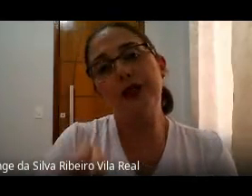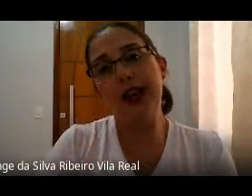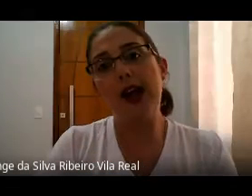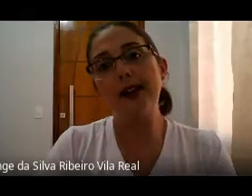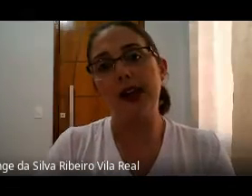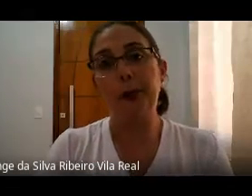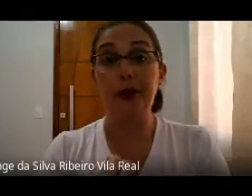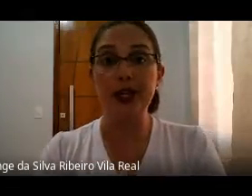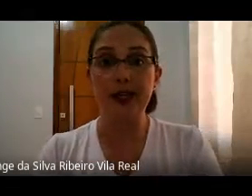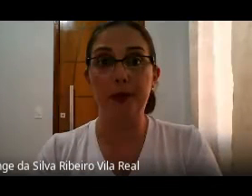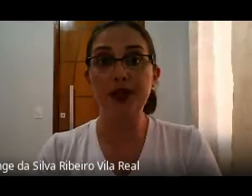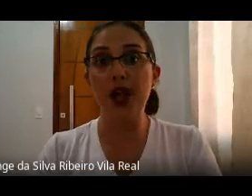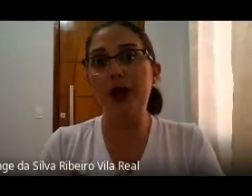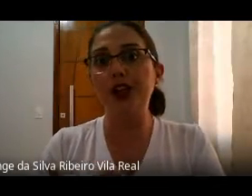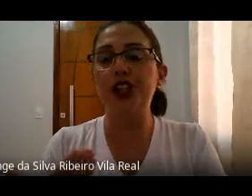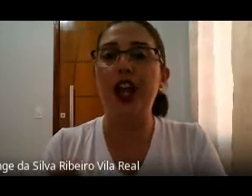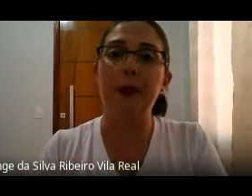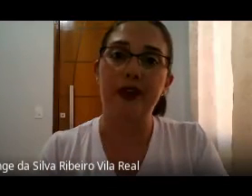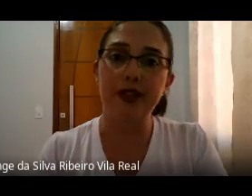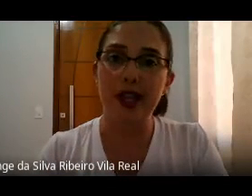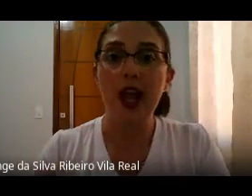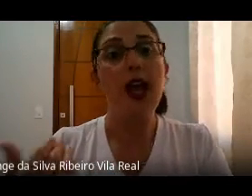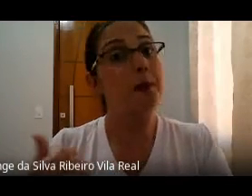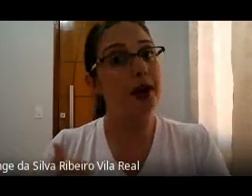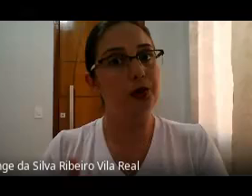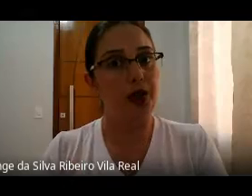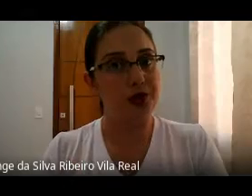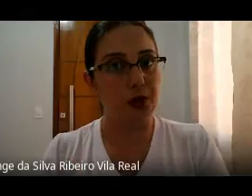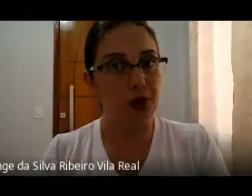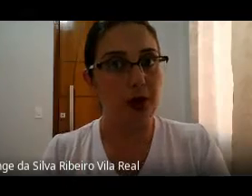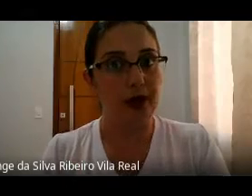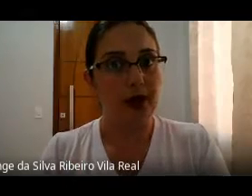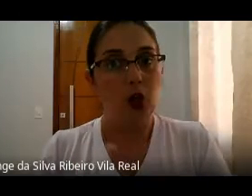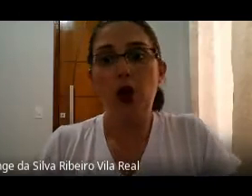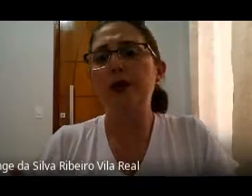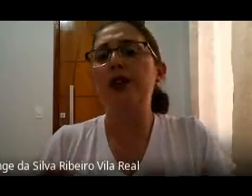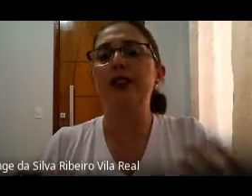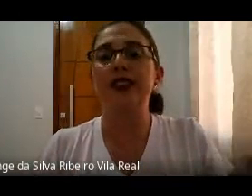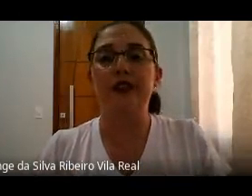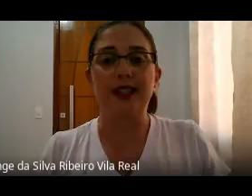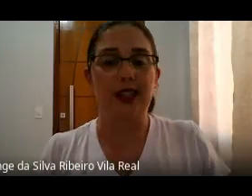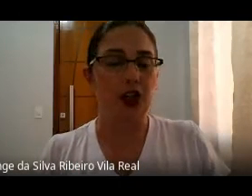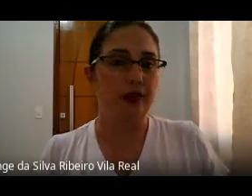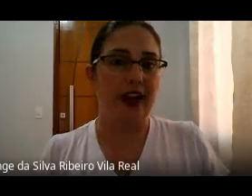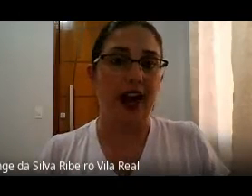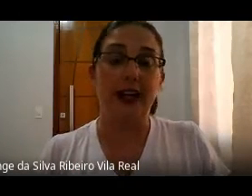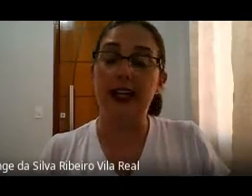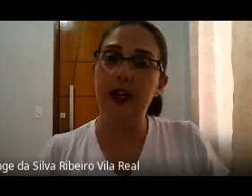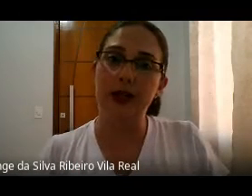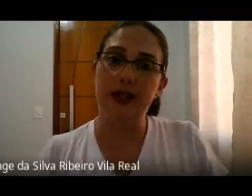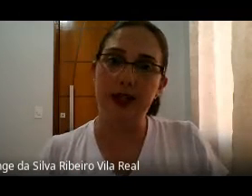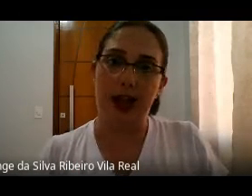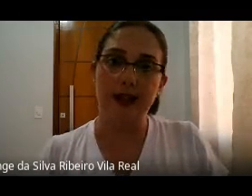a identificar-se. Por exemplo, se alguém chega para você e pergunta o seu nome, como que você vai se